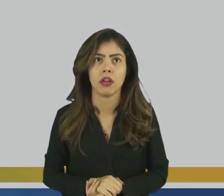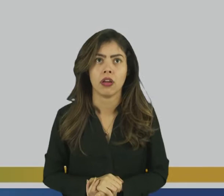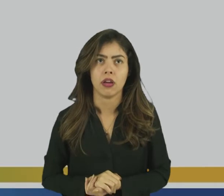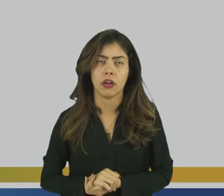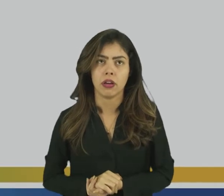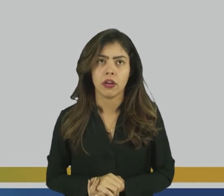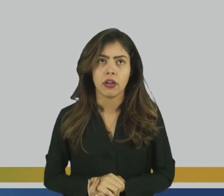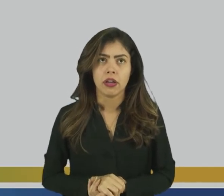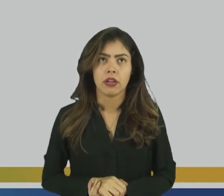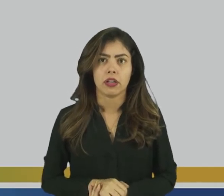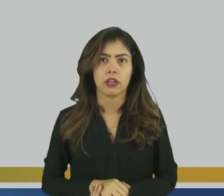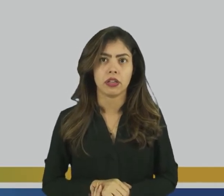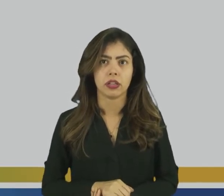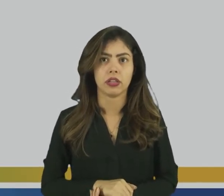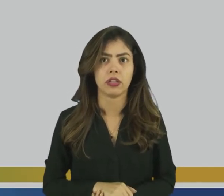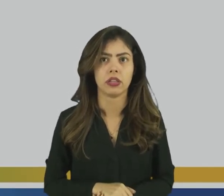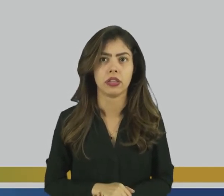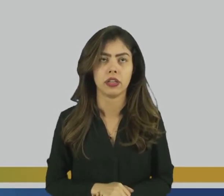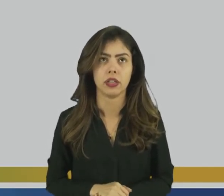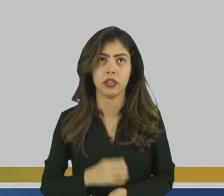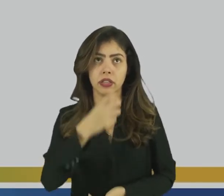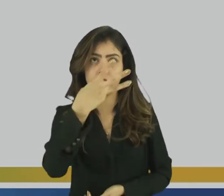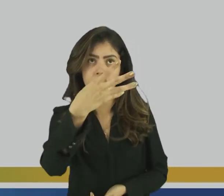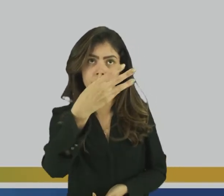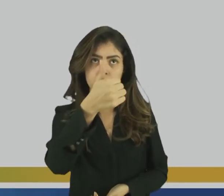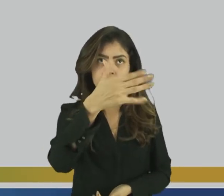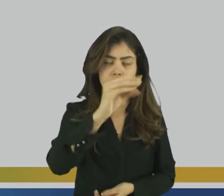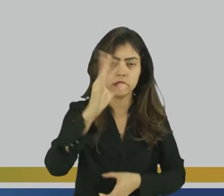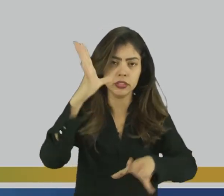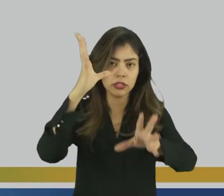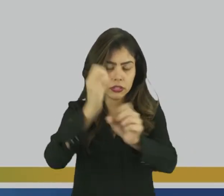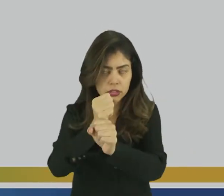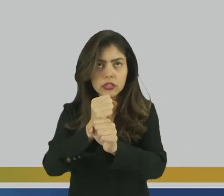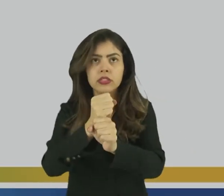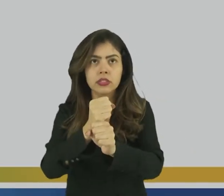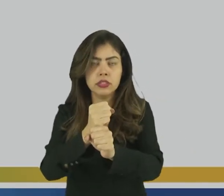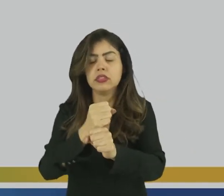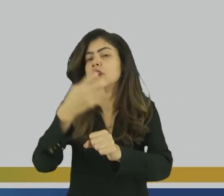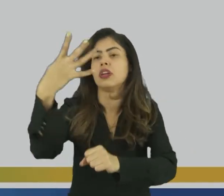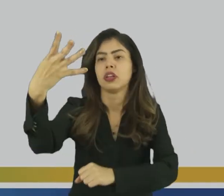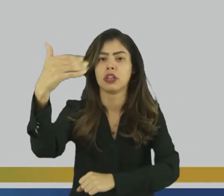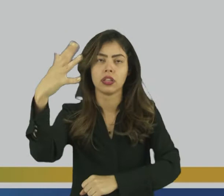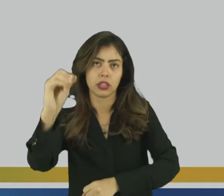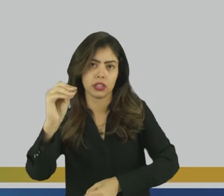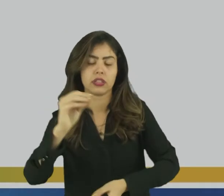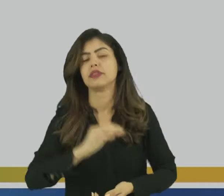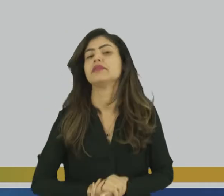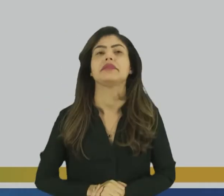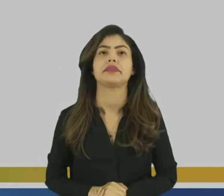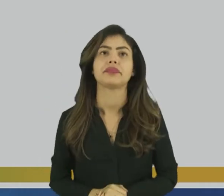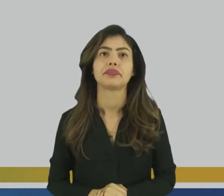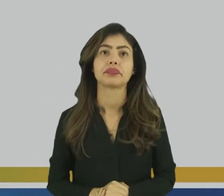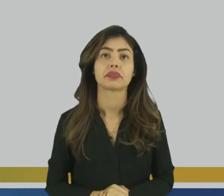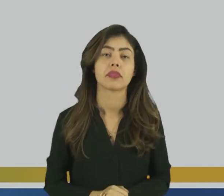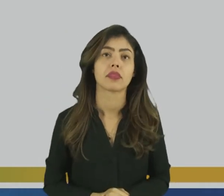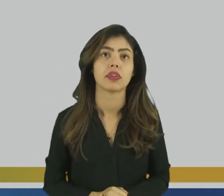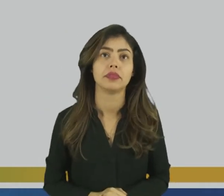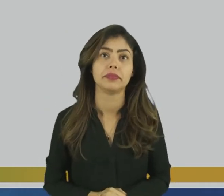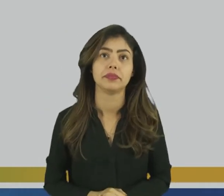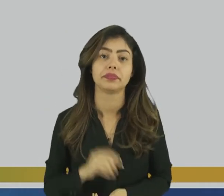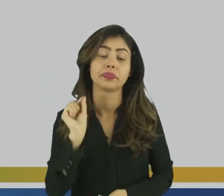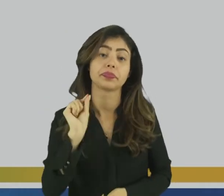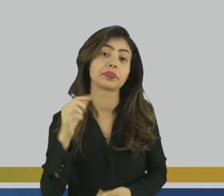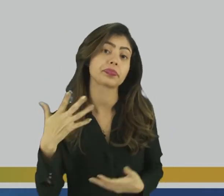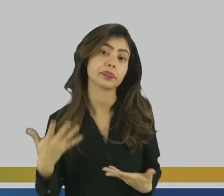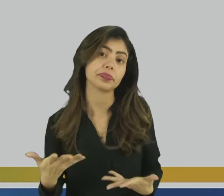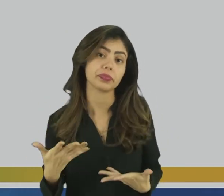de outra forma. Ó. Nós vamos pegar 3/10 e somar com 4/10. Então, nós vamos obter o quê?